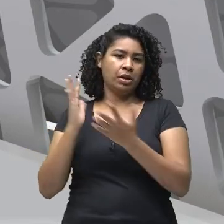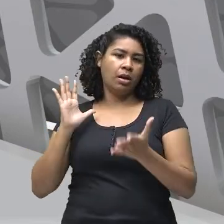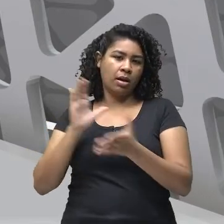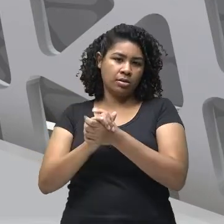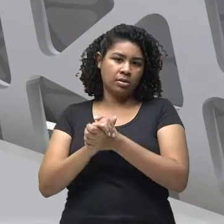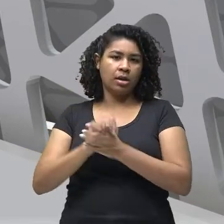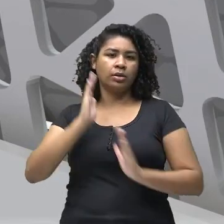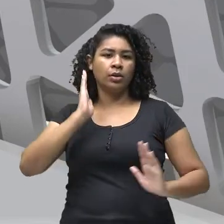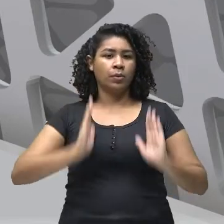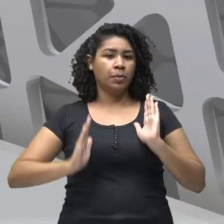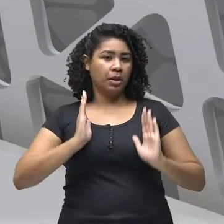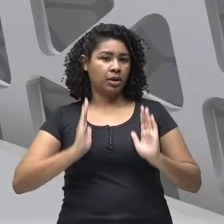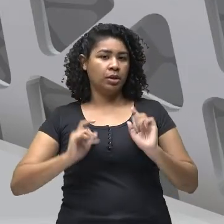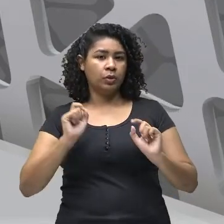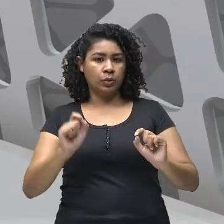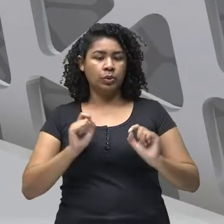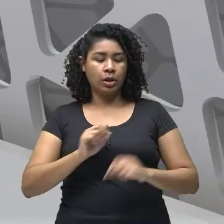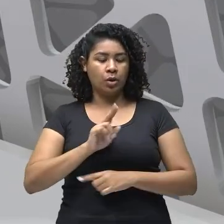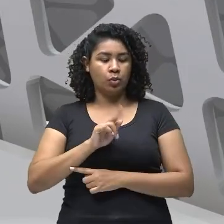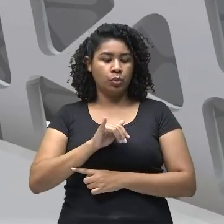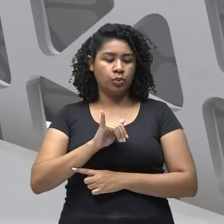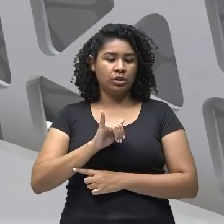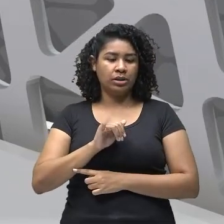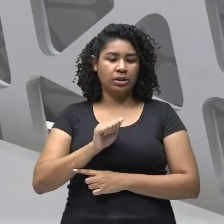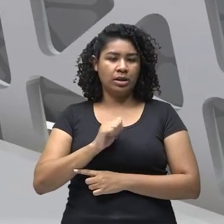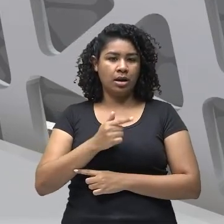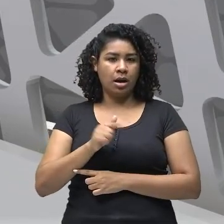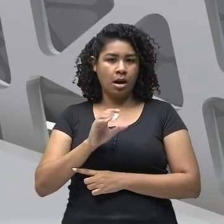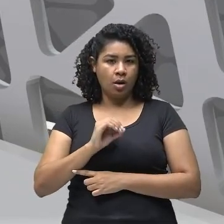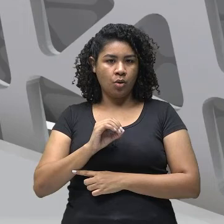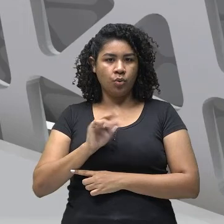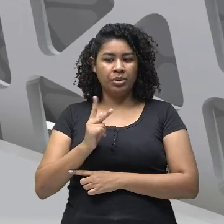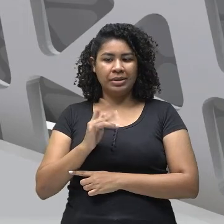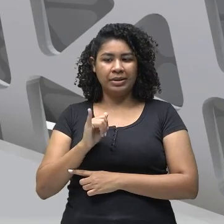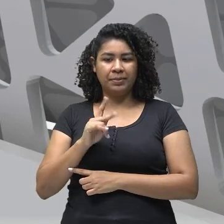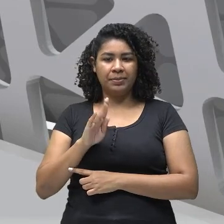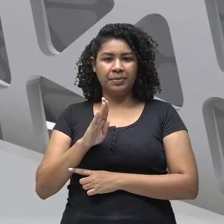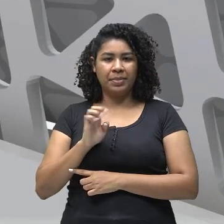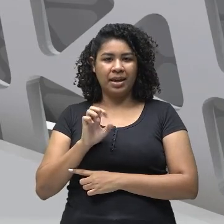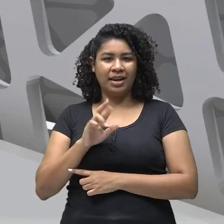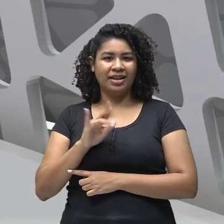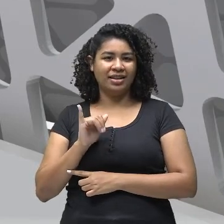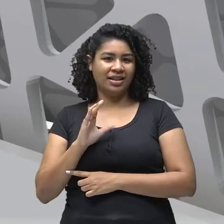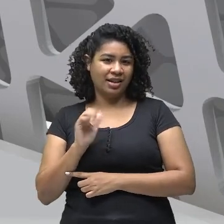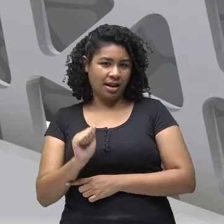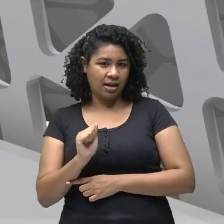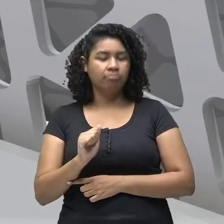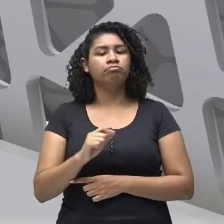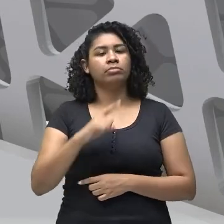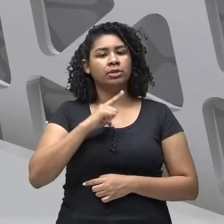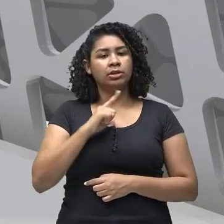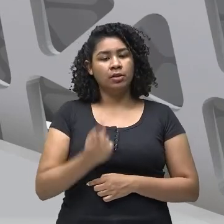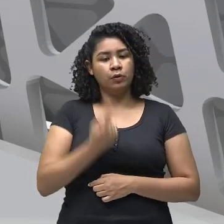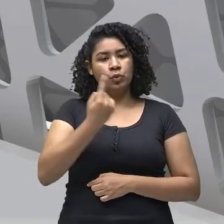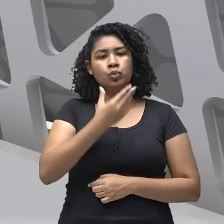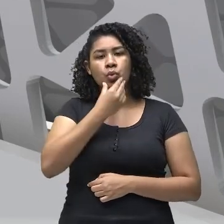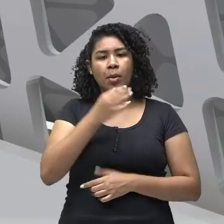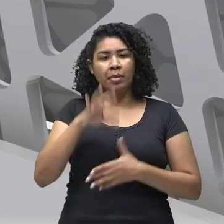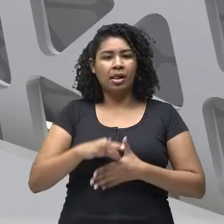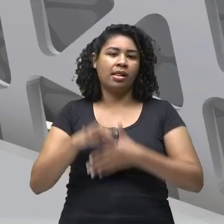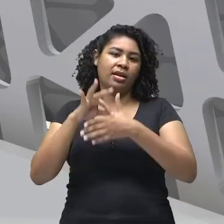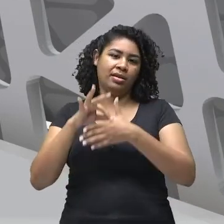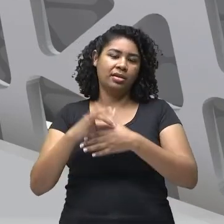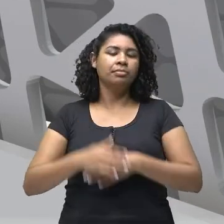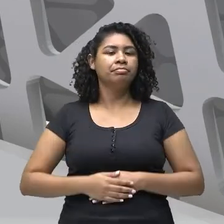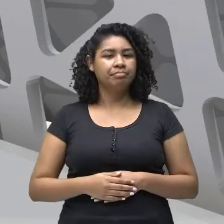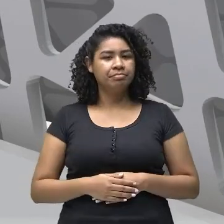o período chamado de União Ibérica, quando Portugal e Espanha ficaram sob ali o domínio de um mesmo monarca. Então também